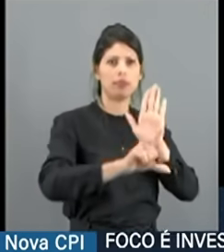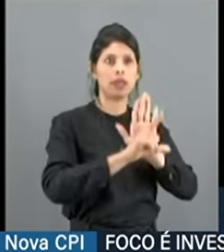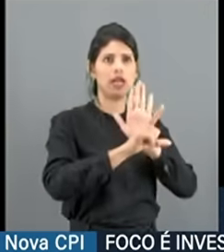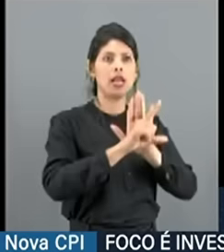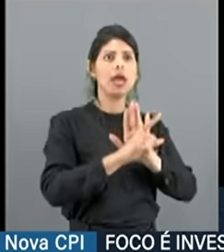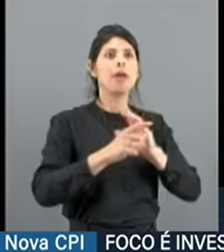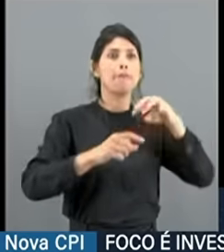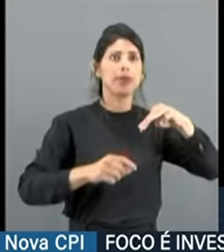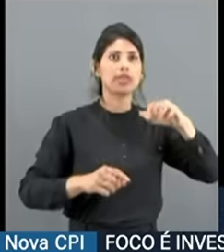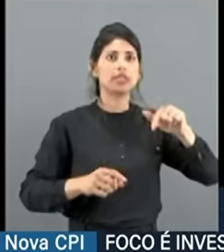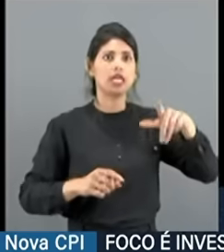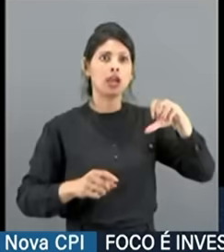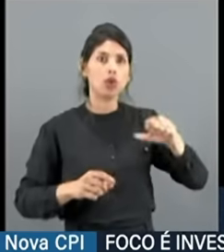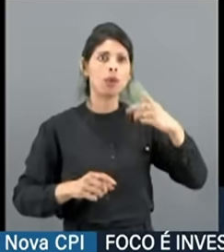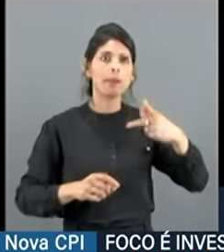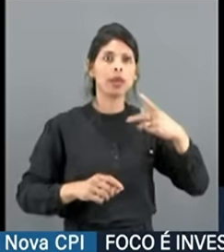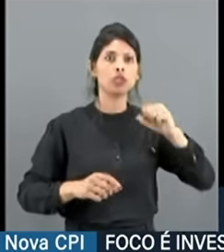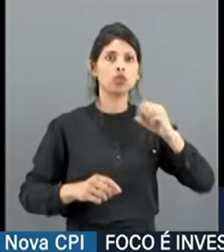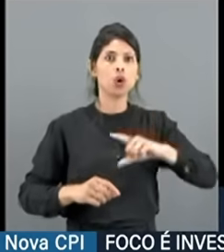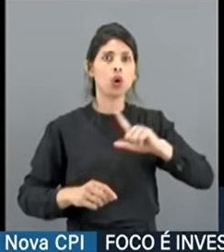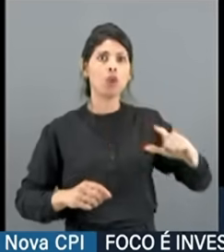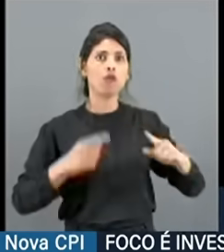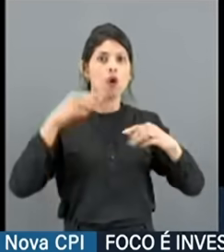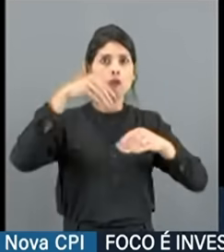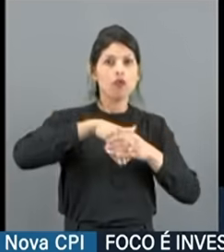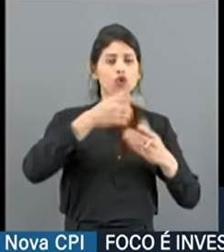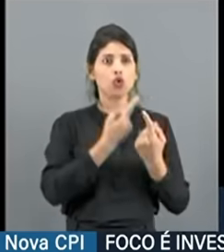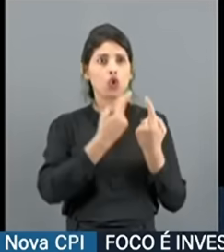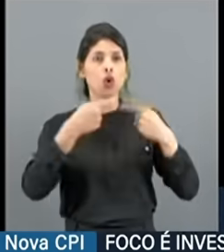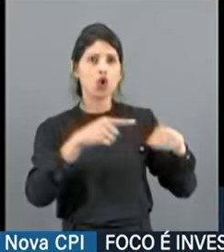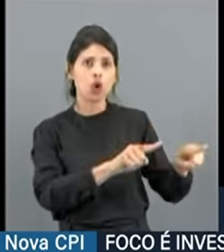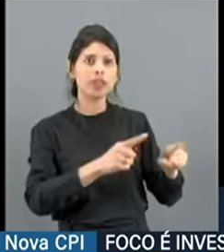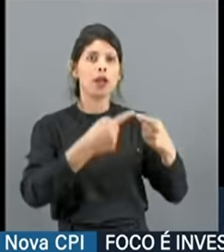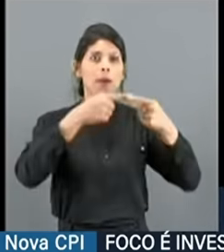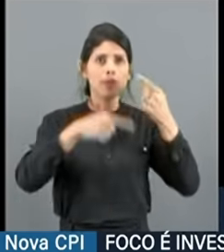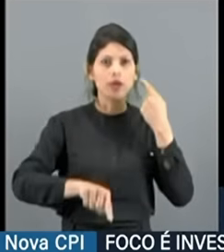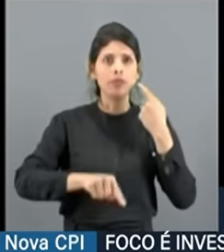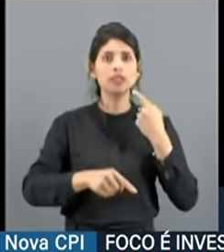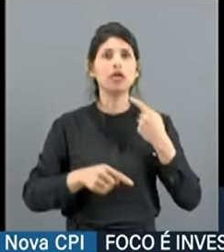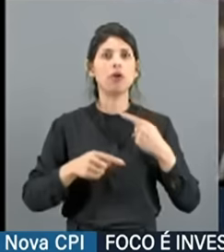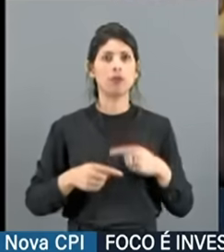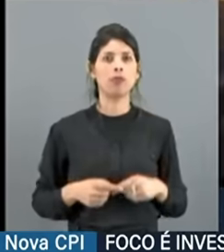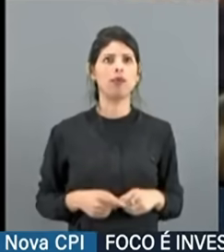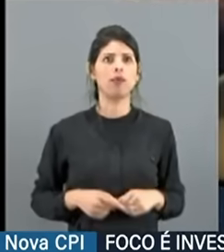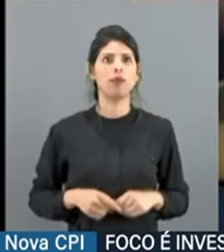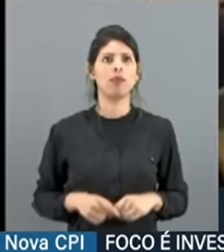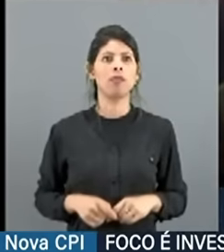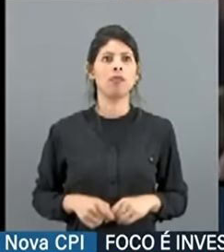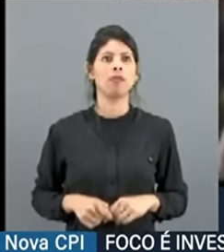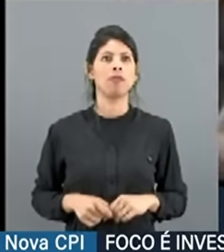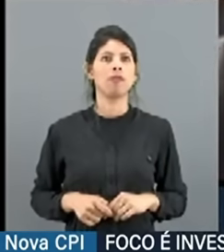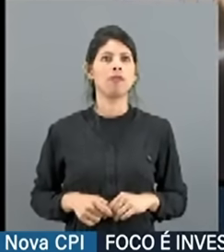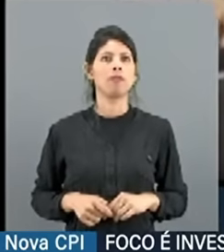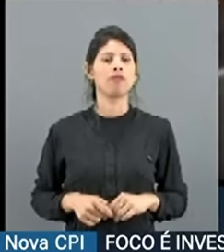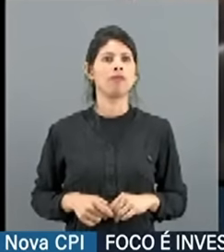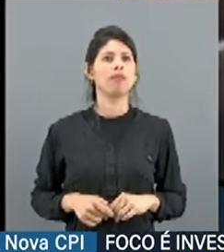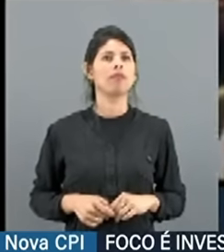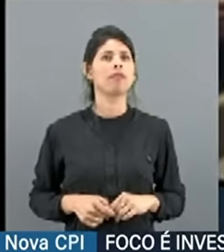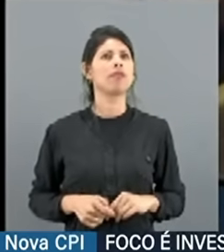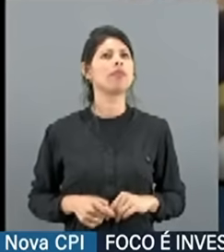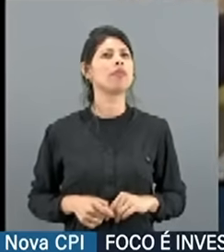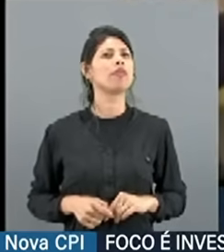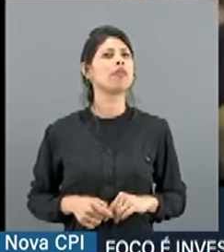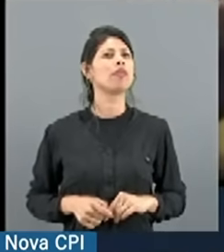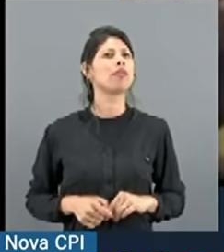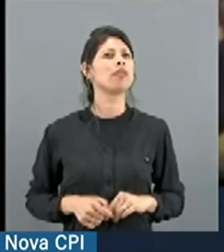Marcelo Freixo do PSOL votou contra a proibição. Seu ídolo da extrema esquerda. Ou democrata. Fala um pouquinho sobre o Black Bloc, o que você acha, a opinião